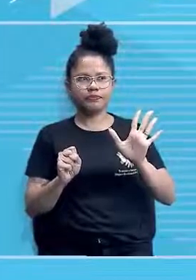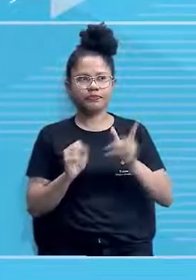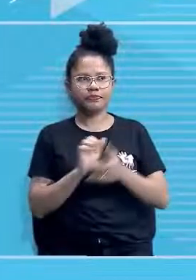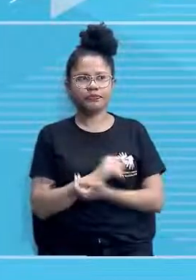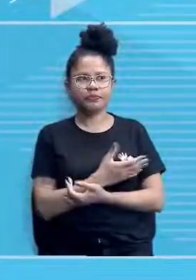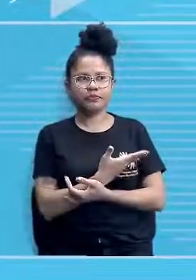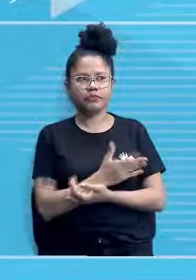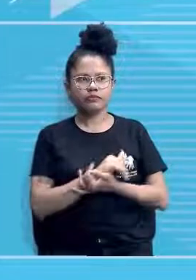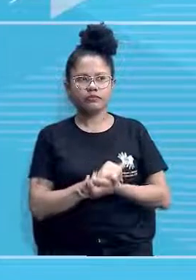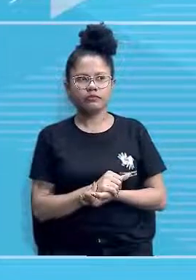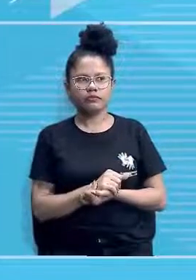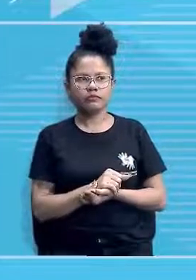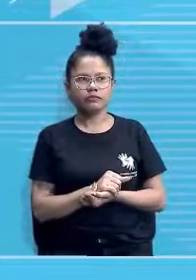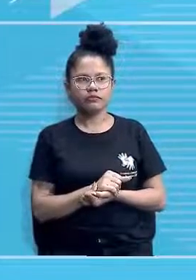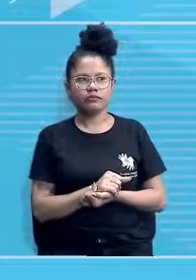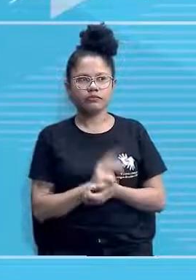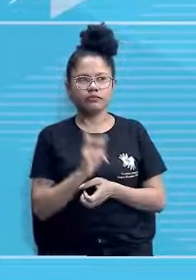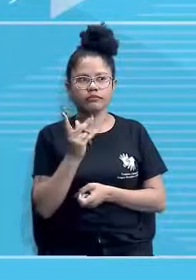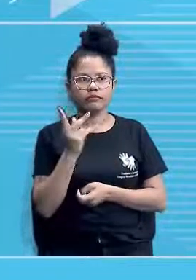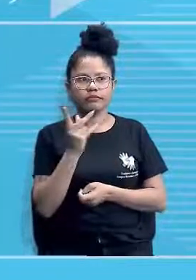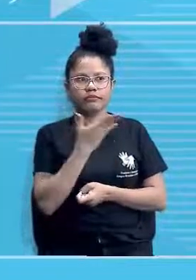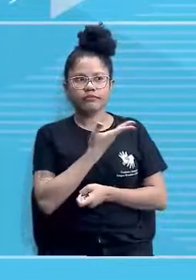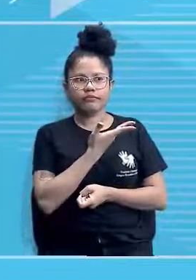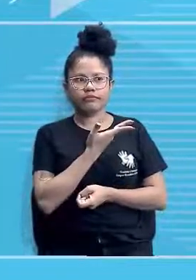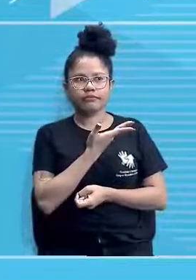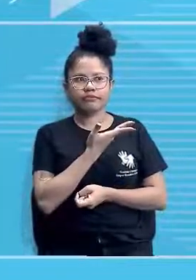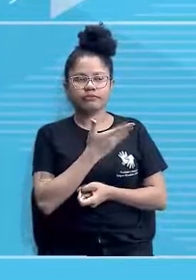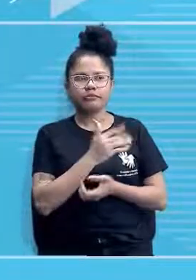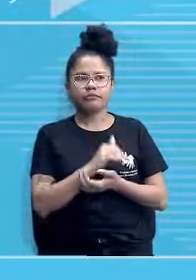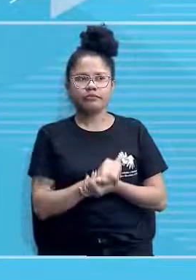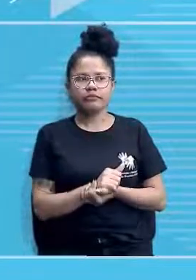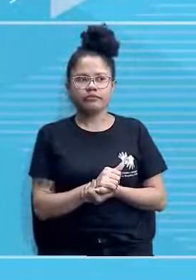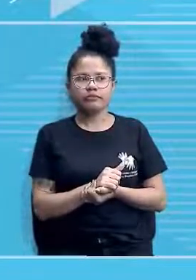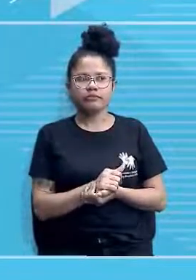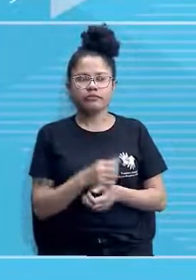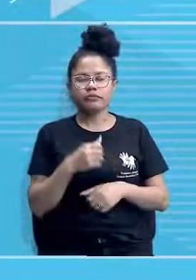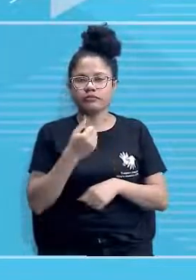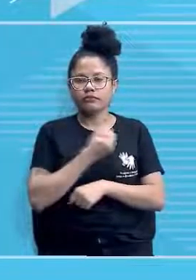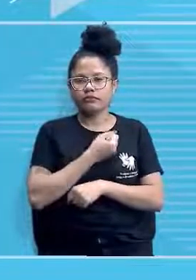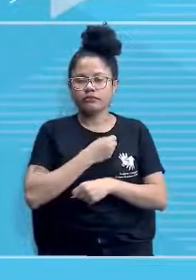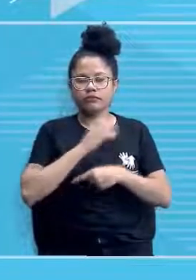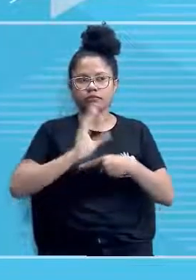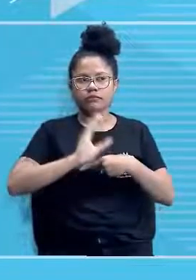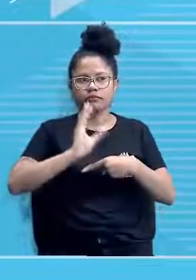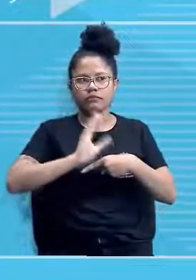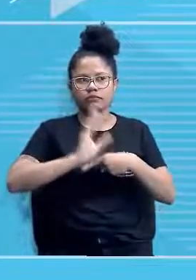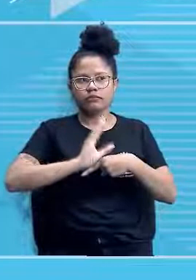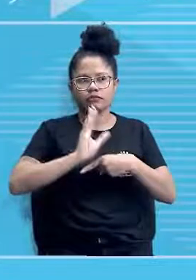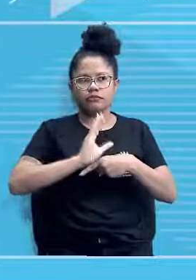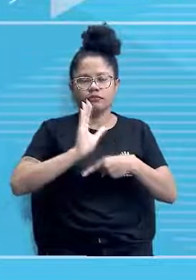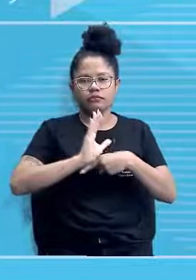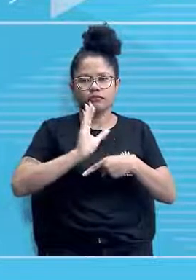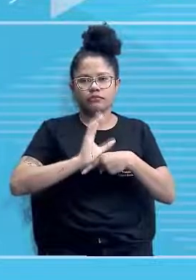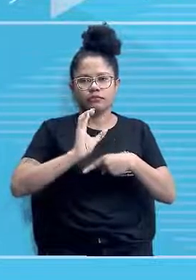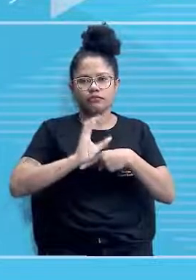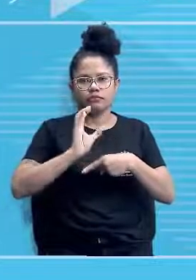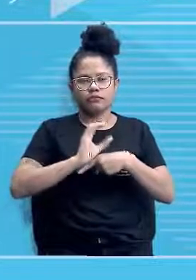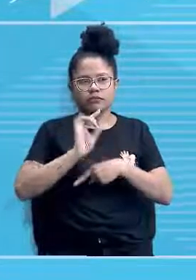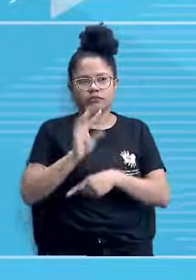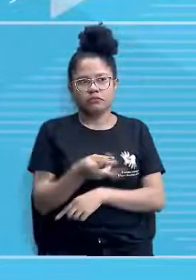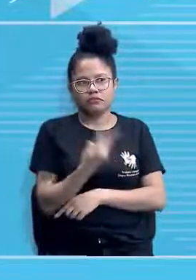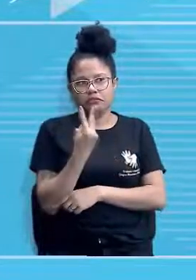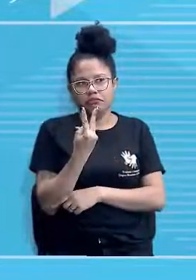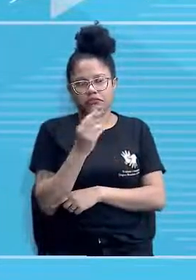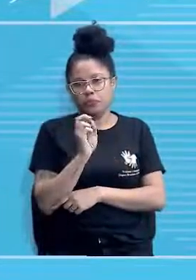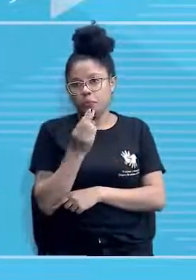aí o maior vai ser o ponto de fusão e ebulição quanto maior for o número de carbono se eu tenho um composto só tem dois